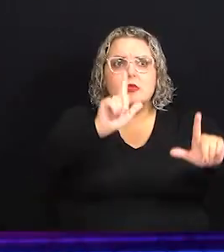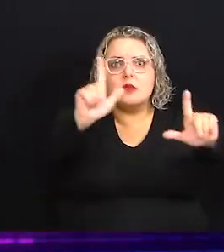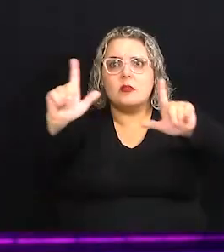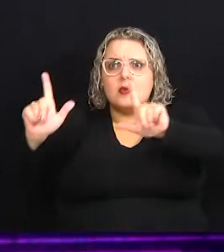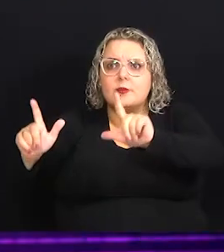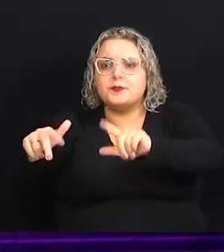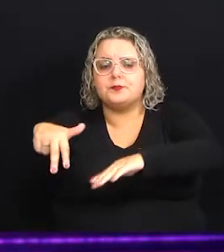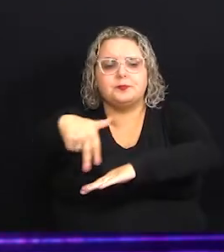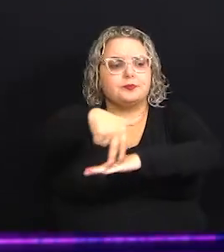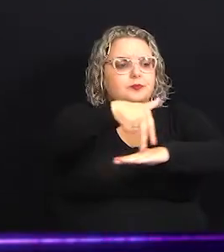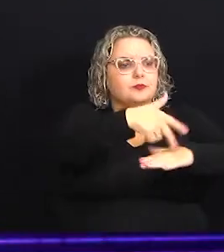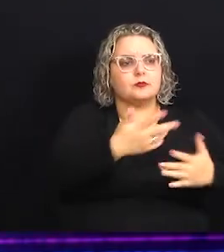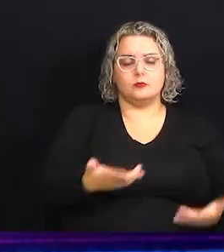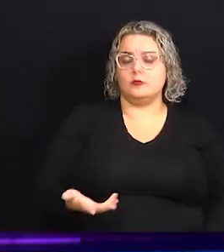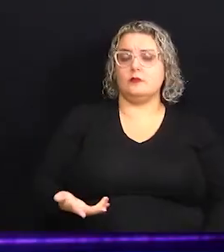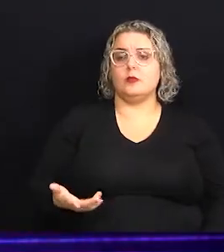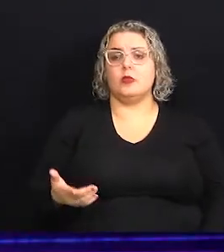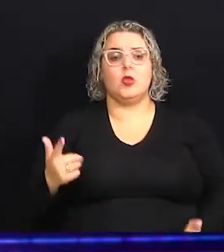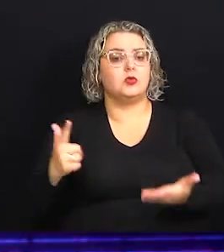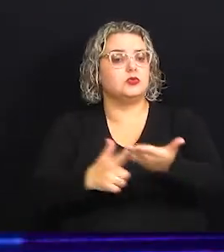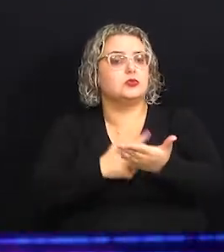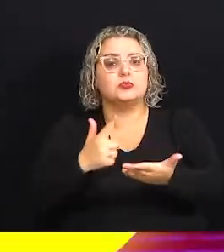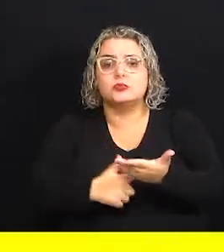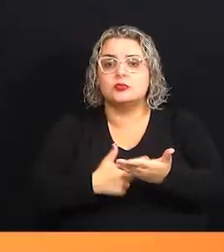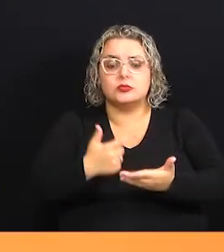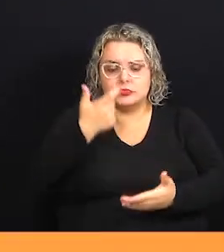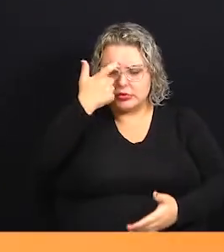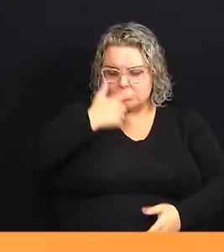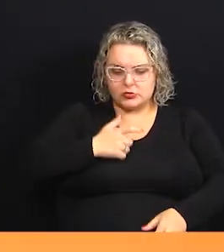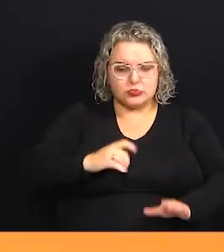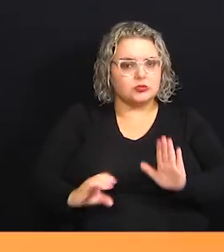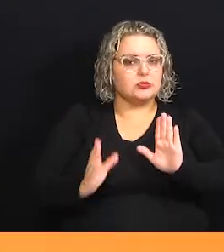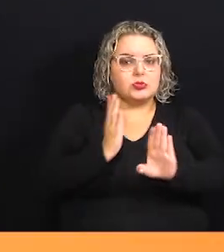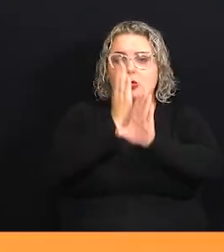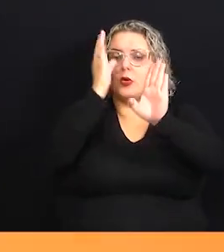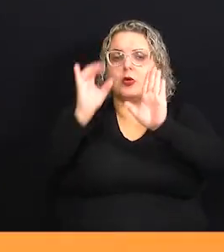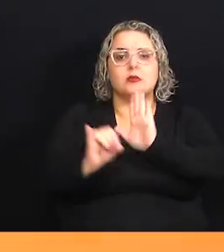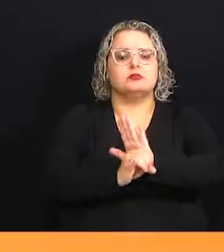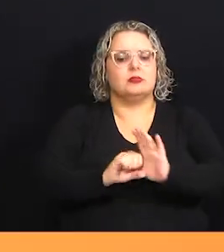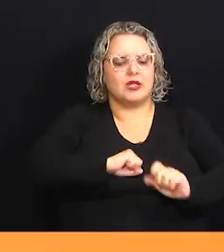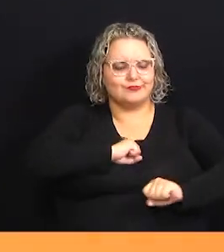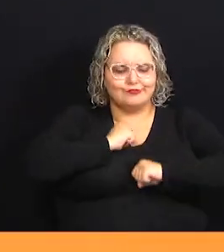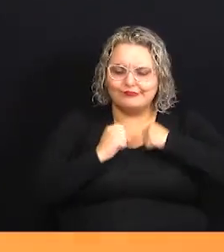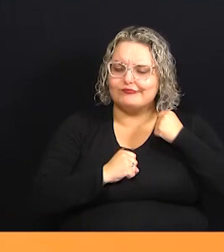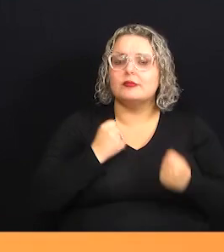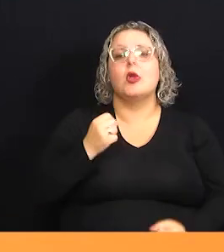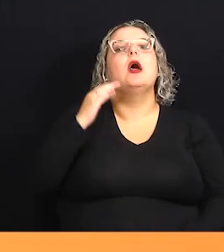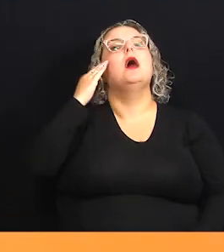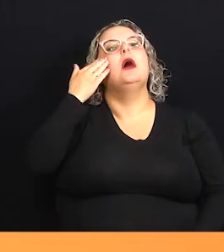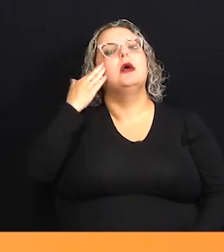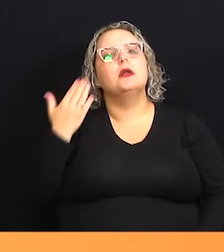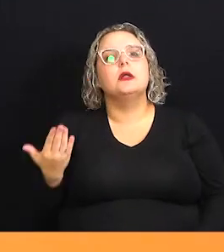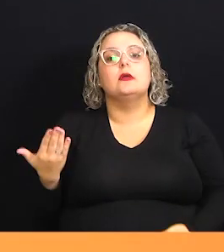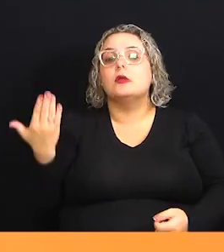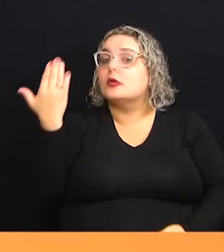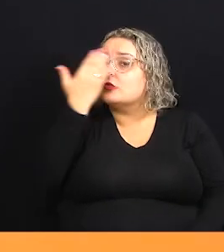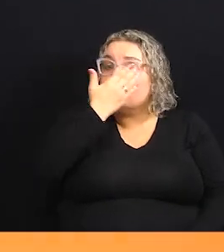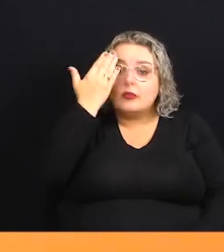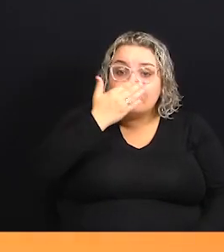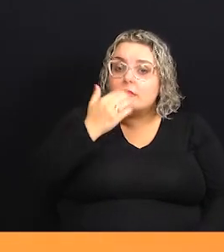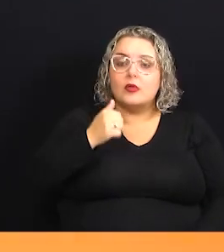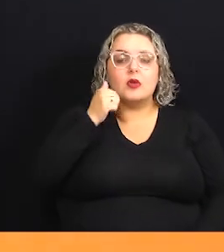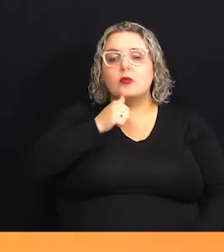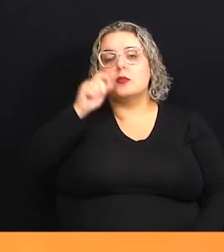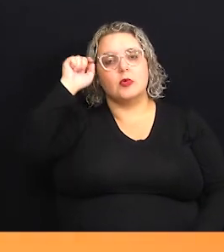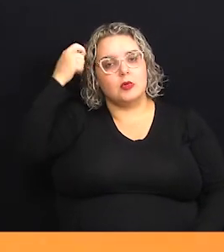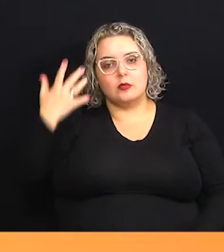televisão, nos painéis de propaganda, nos livros, e ela não conseguia se encontrar. E isso gerou essa revolta, porque aí ela entendeu a invisibilidade.